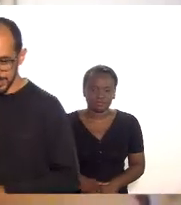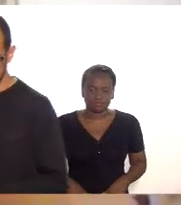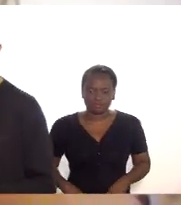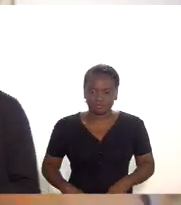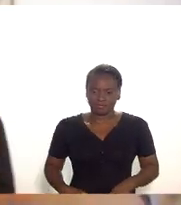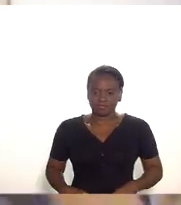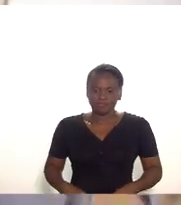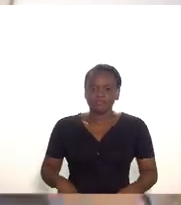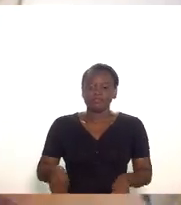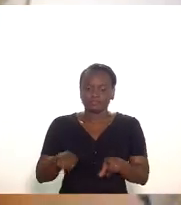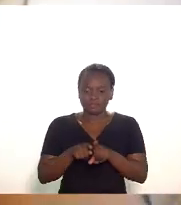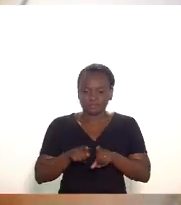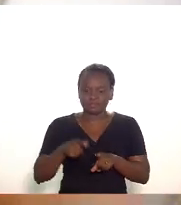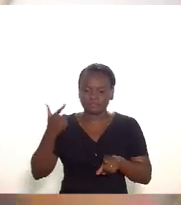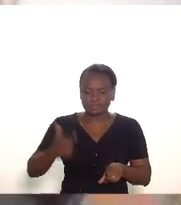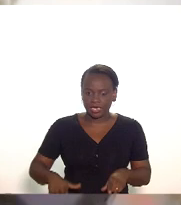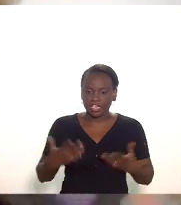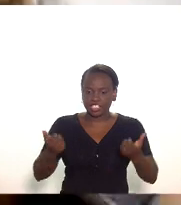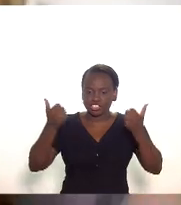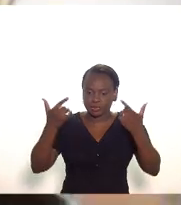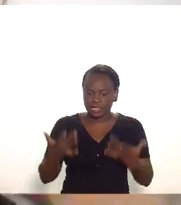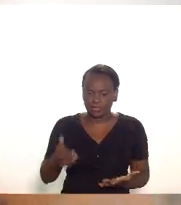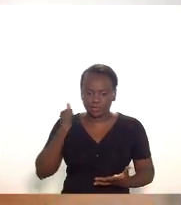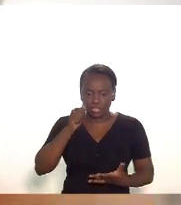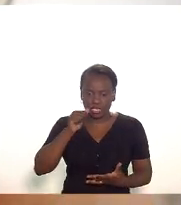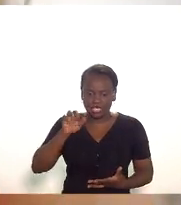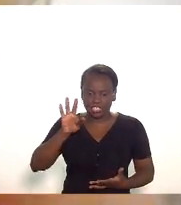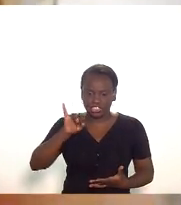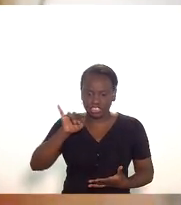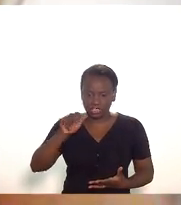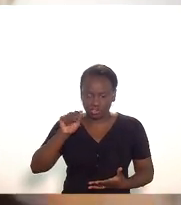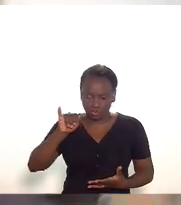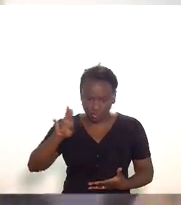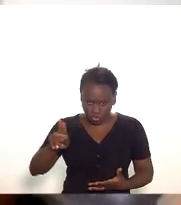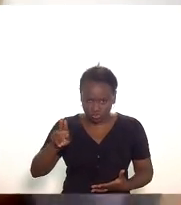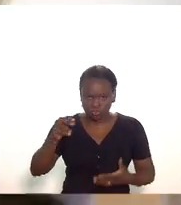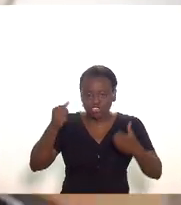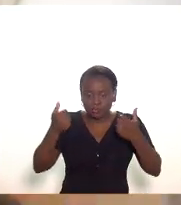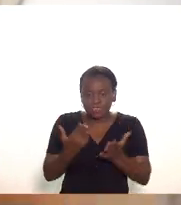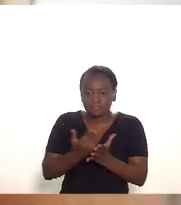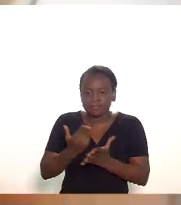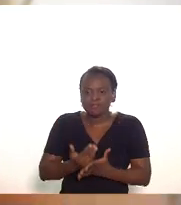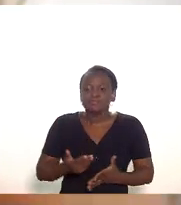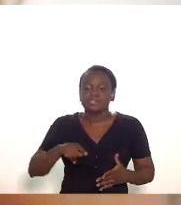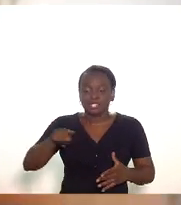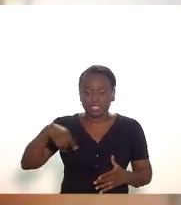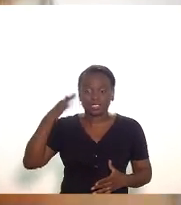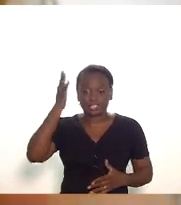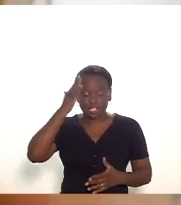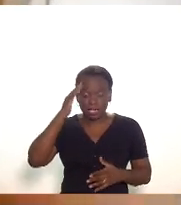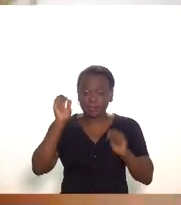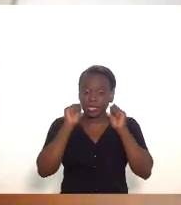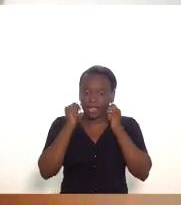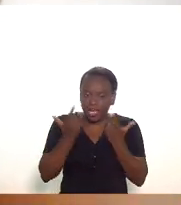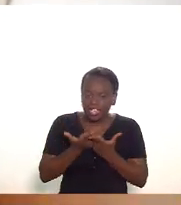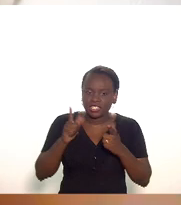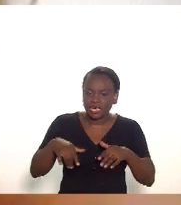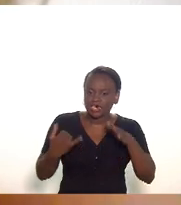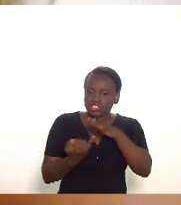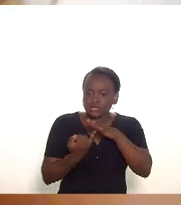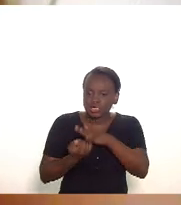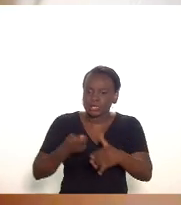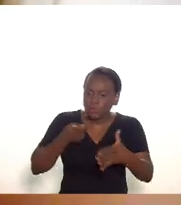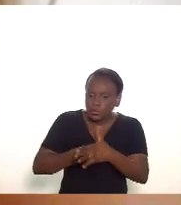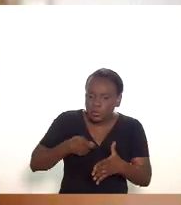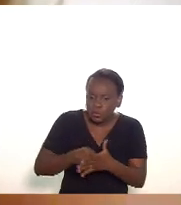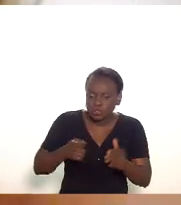essa fala da Tia Ju. Tia Ju, a gente sabe que a Alerj é uma instituição que tem lutado, e a gente tem a deputada